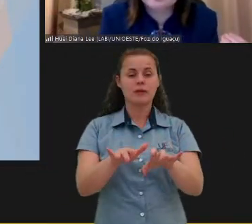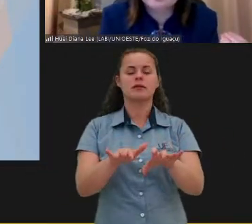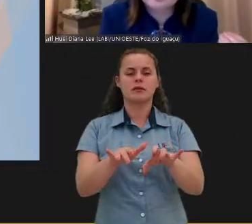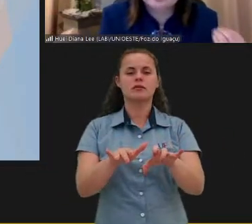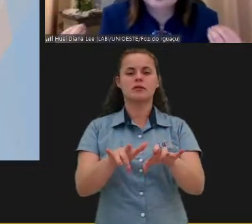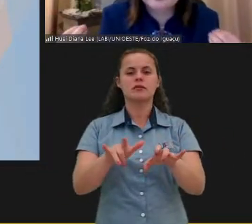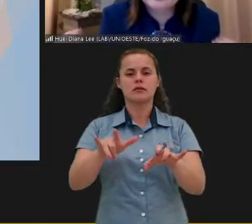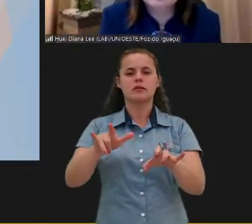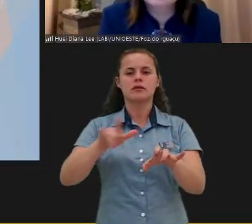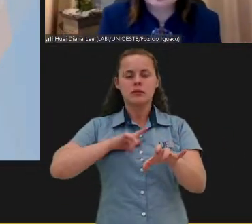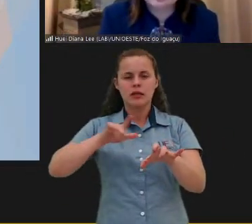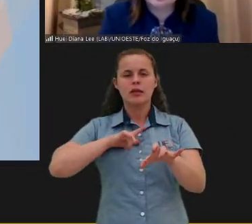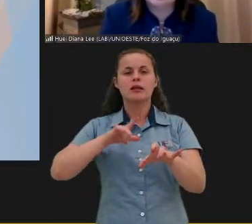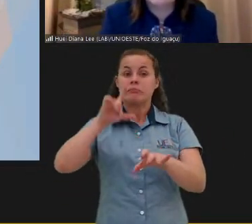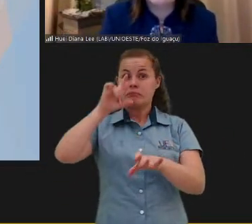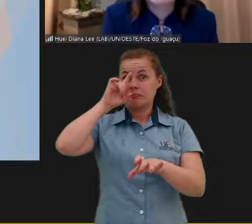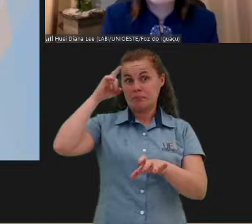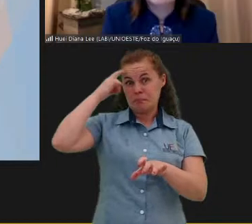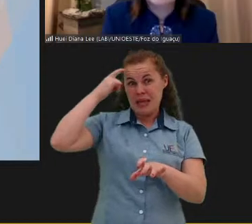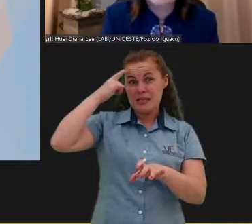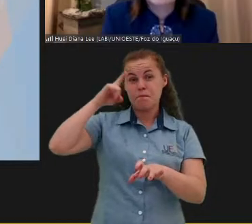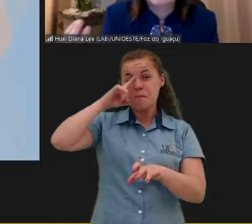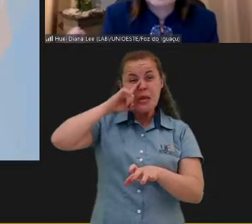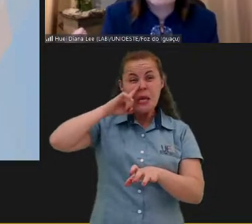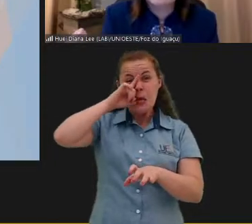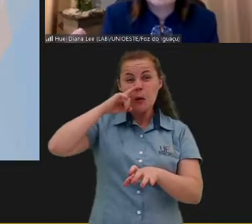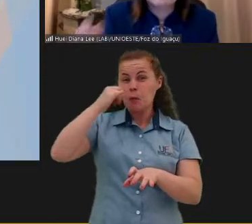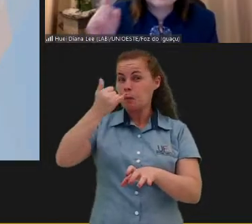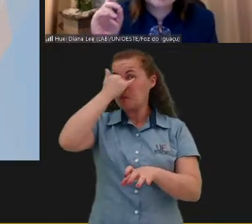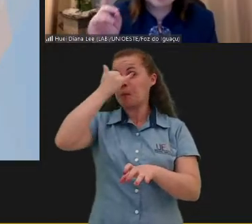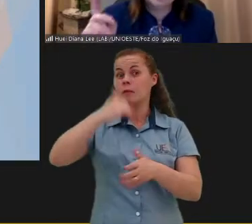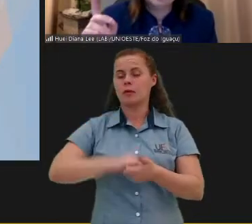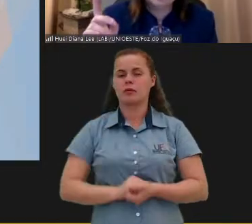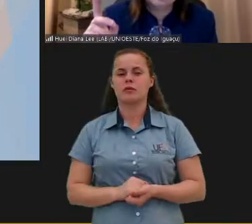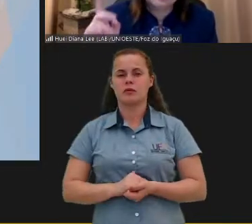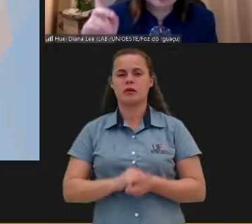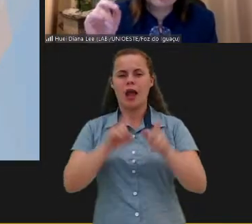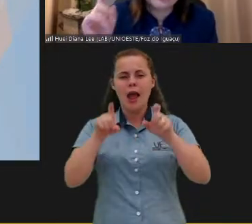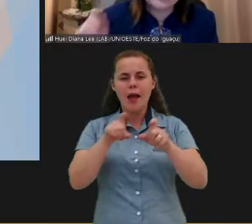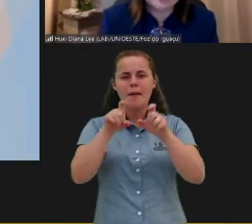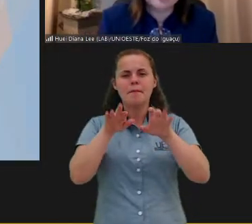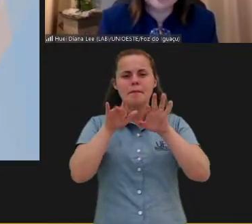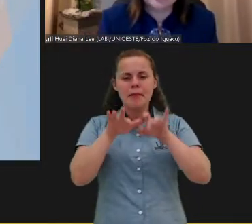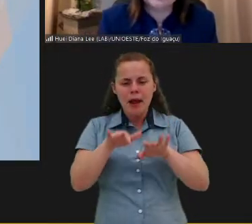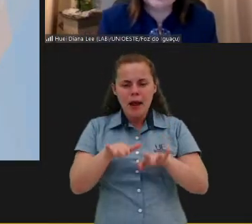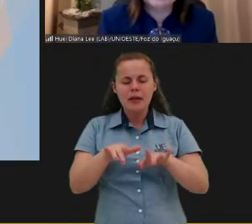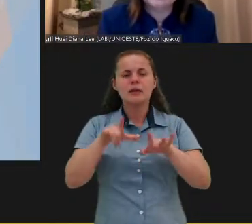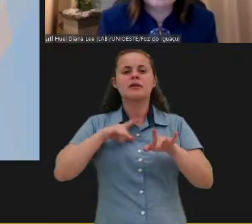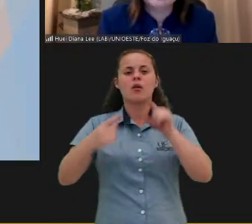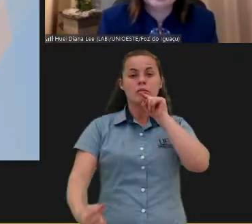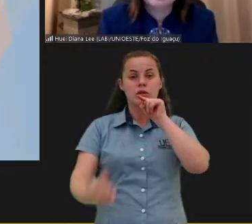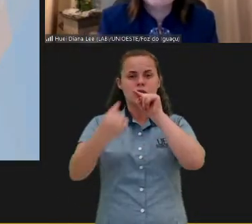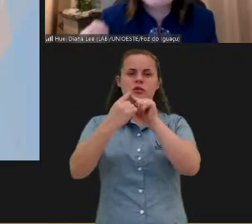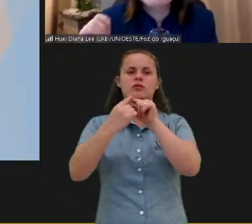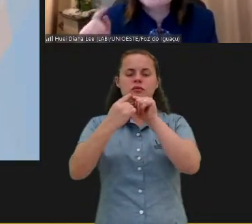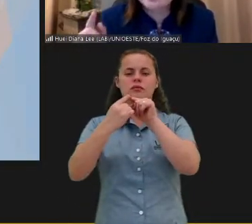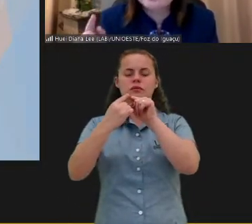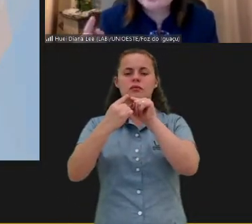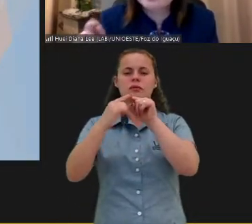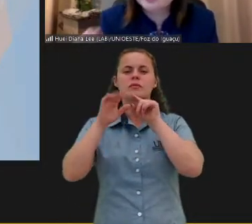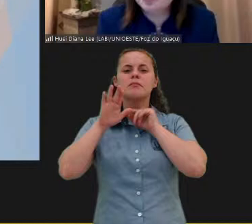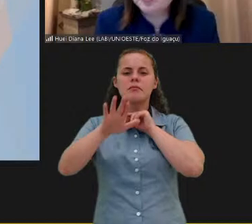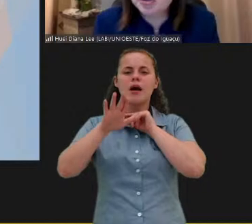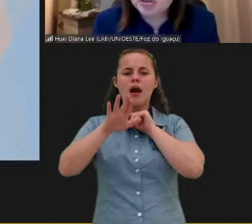pensem no perigo que é isso. A máquina, ela vai fazer de tudo para cumprir aquele objetivo. Mas